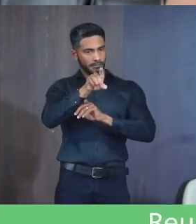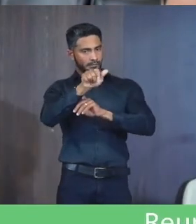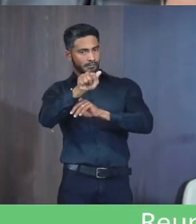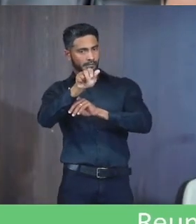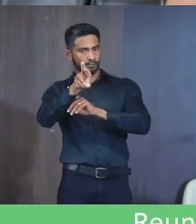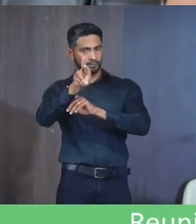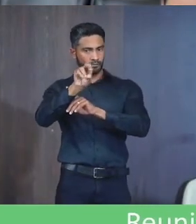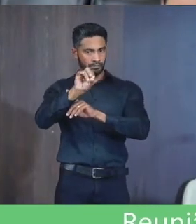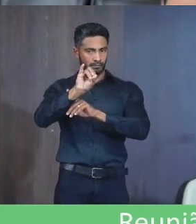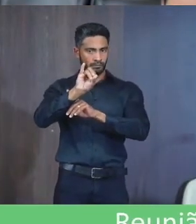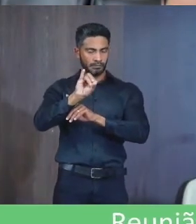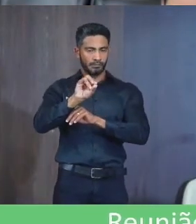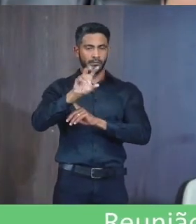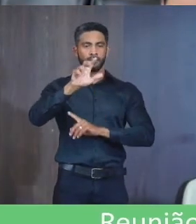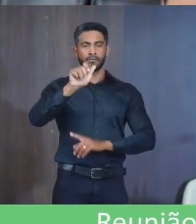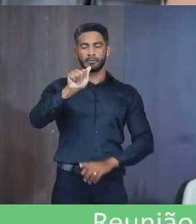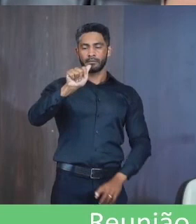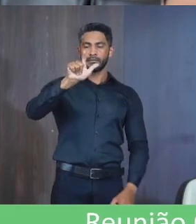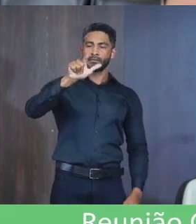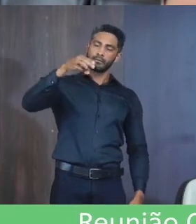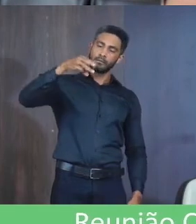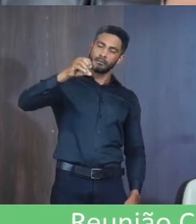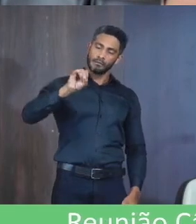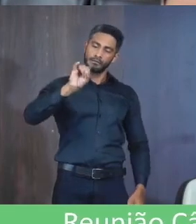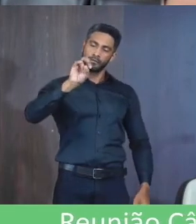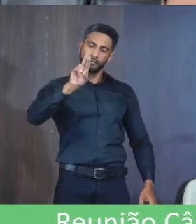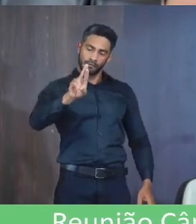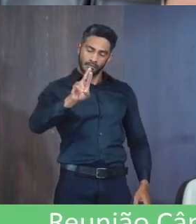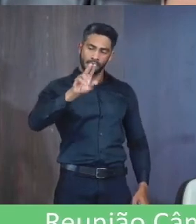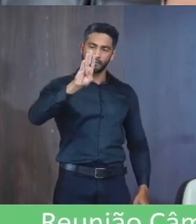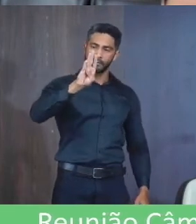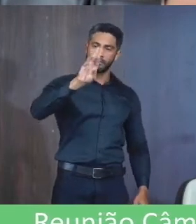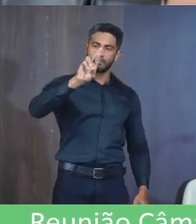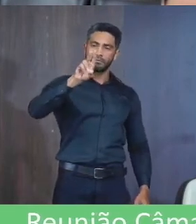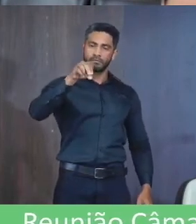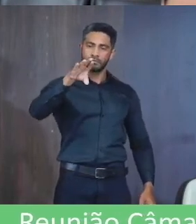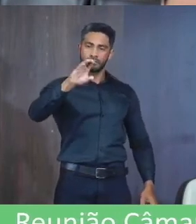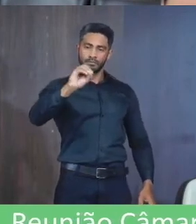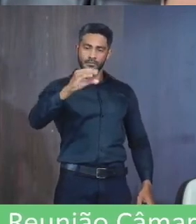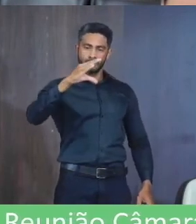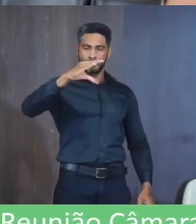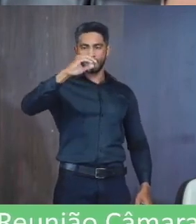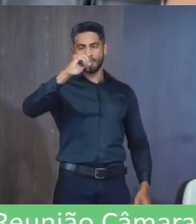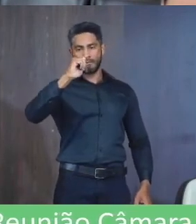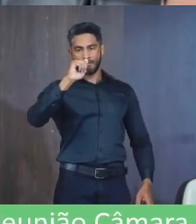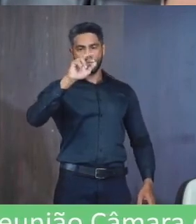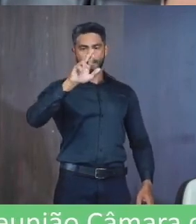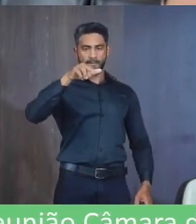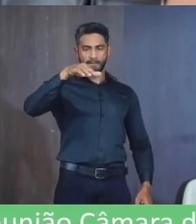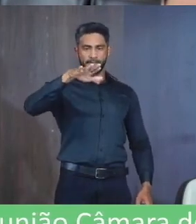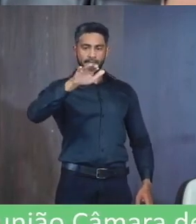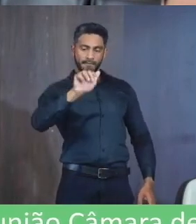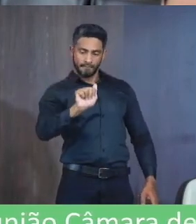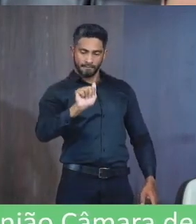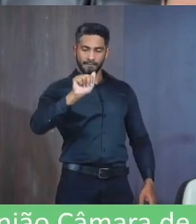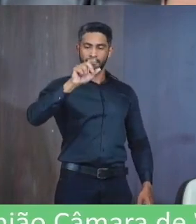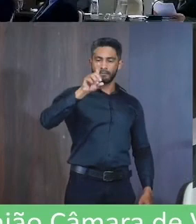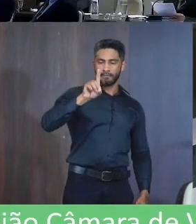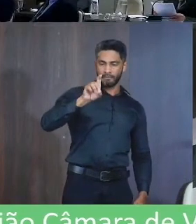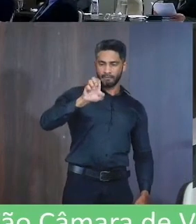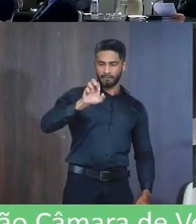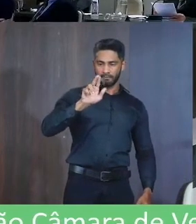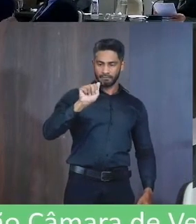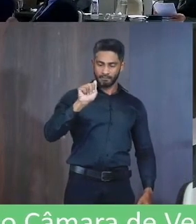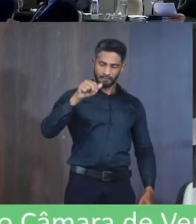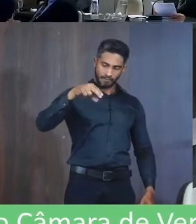Almeida Santos Bruno Henrique Oliveira Mendes Carmelina Romana da Silva Teixeira Derlan Miranda